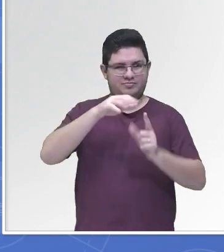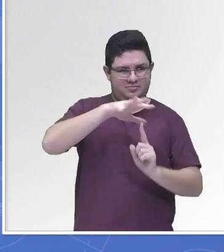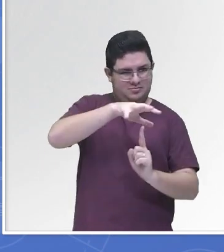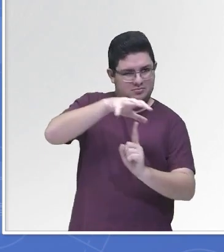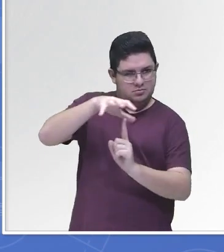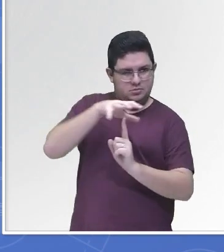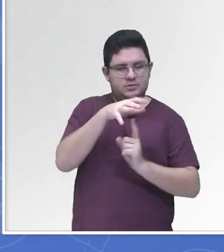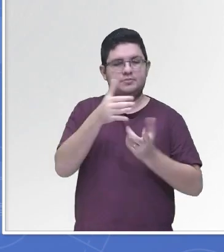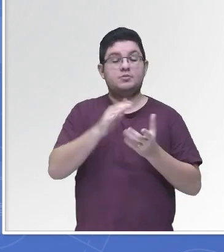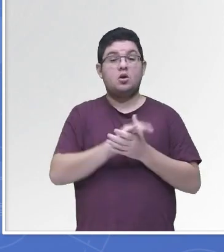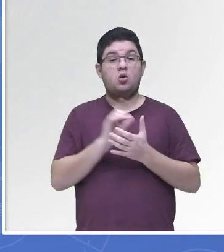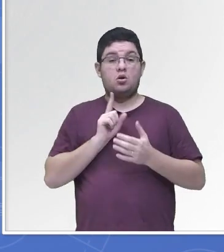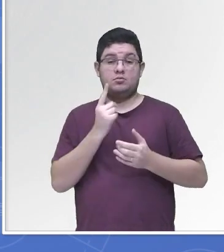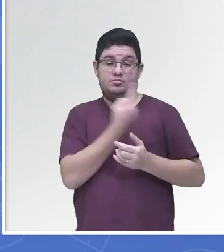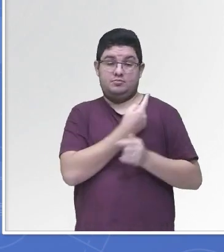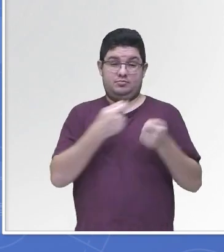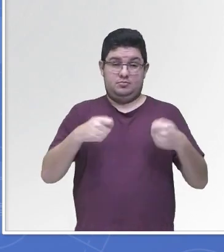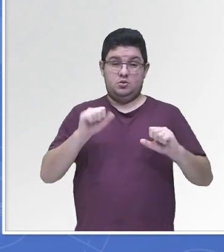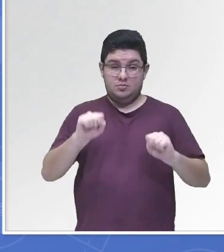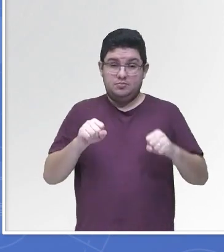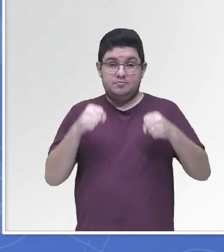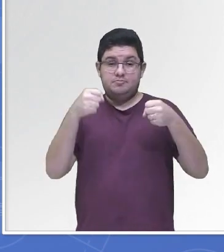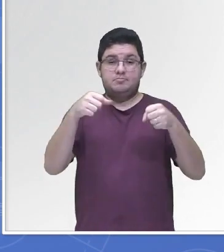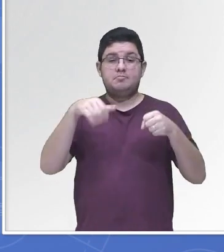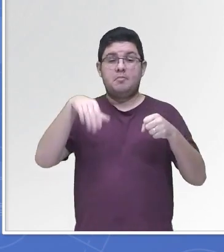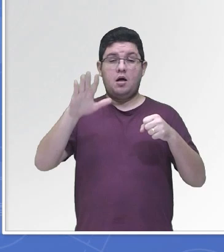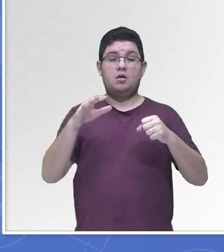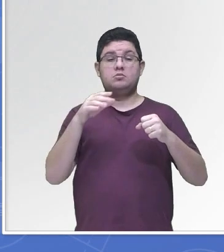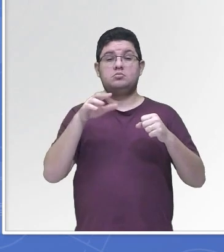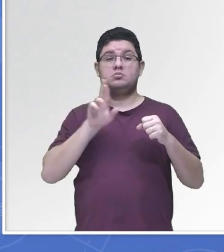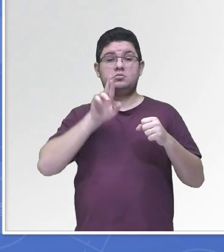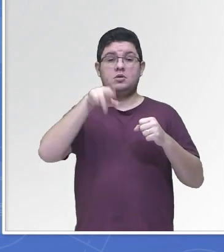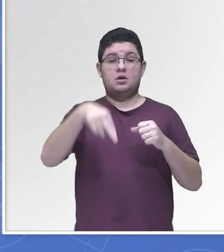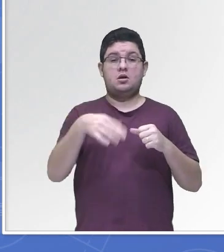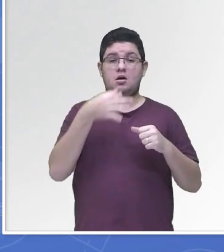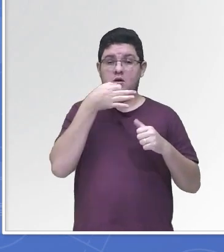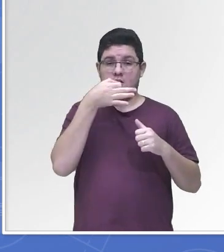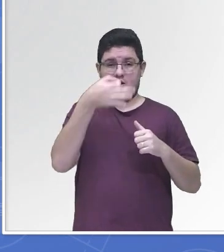mais críticas, para entendermos melhor essa sociedade e para